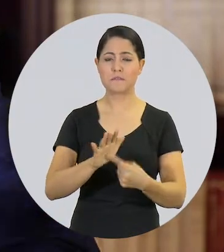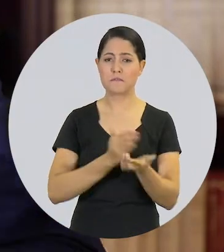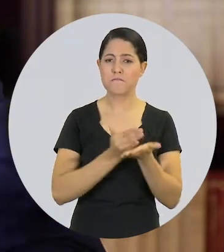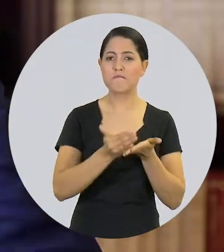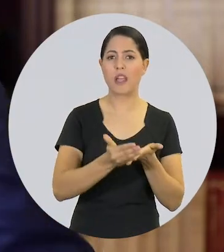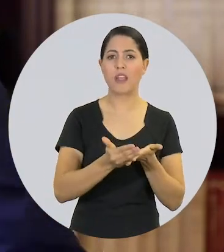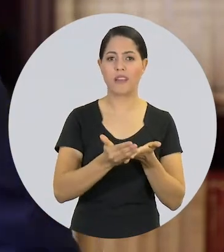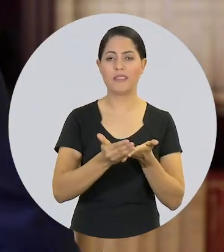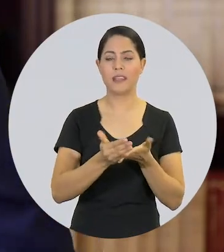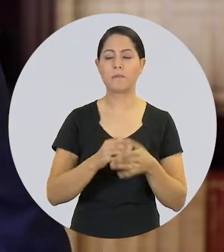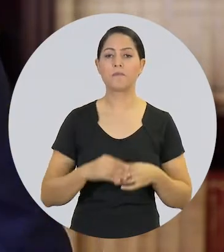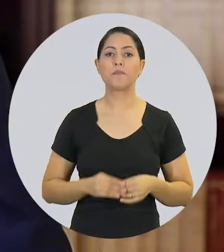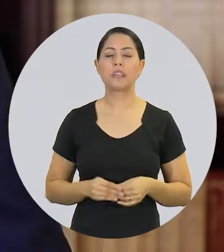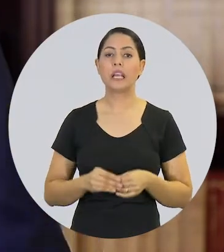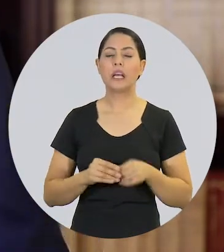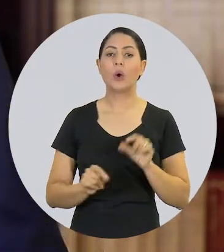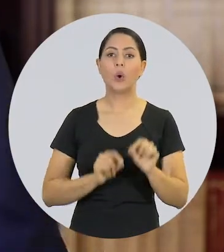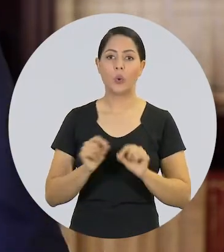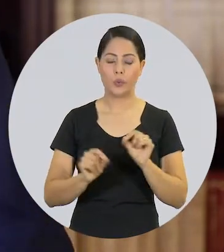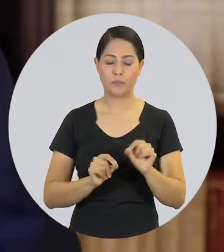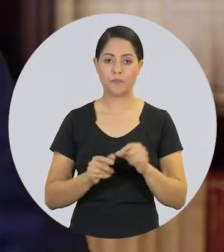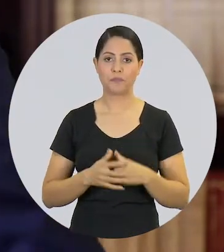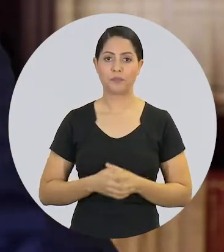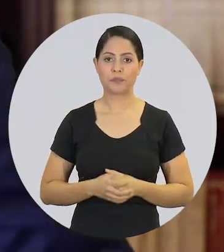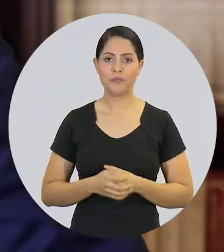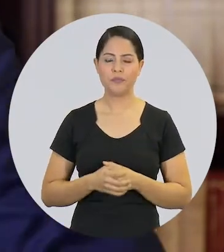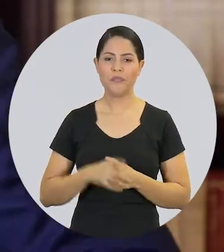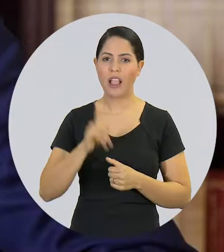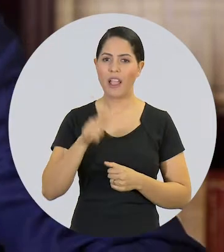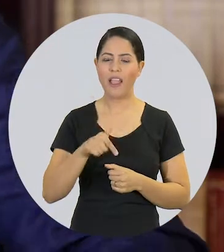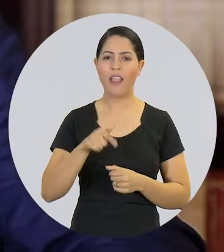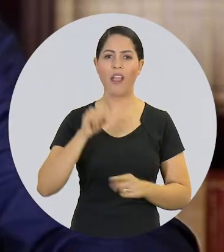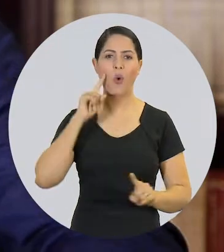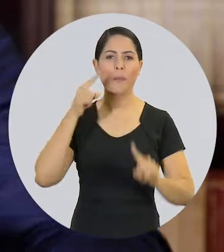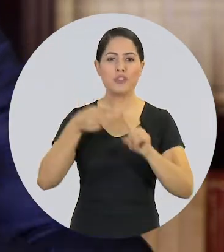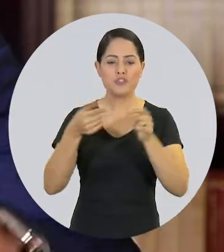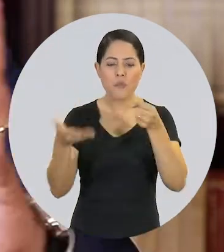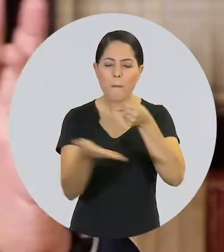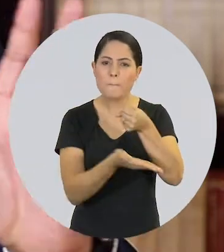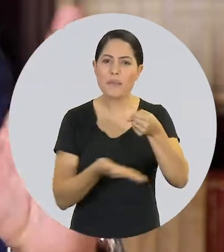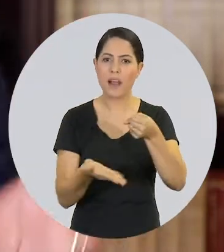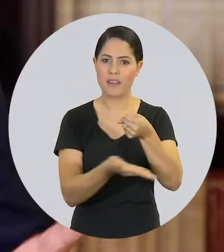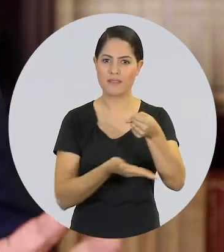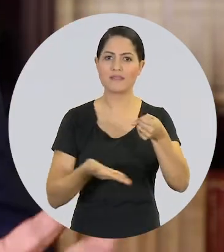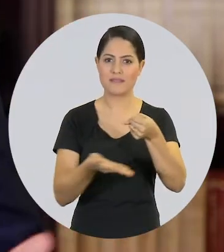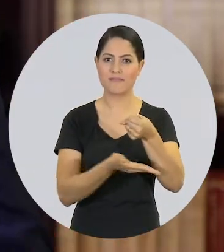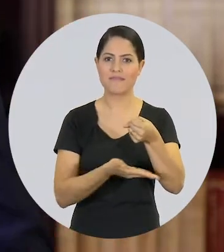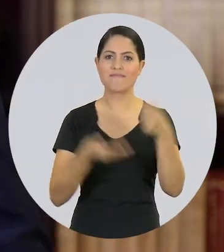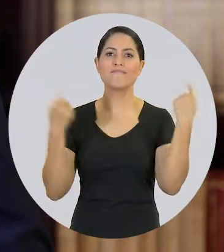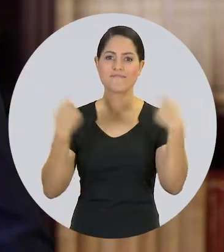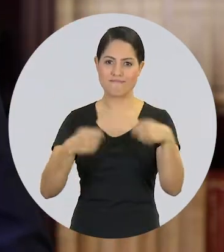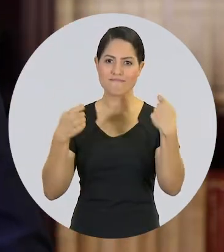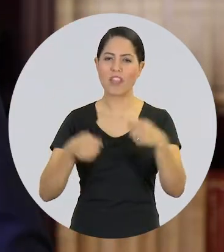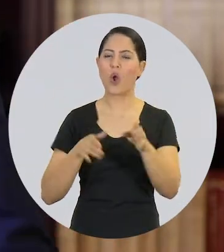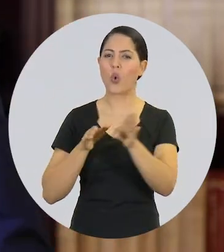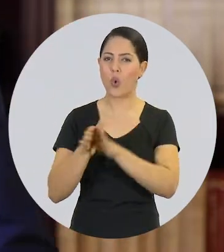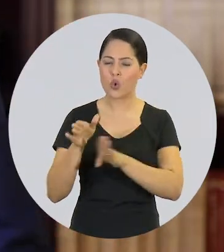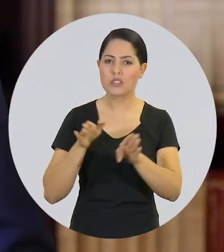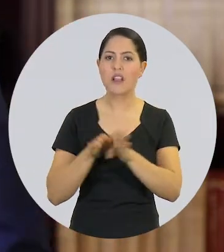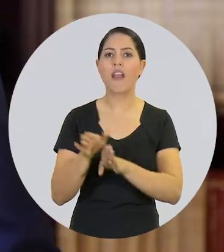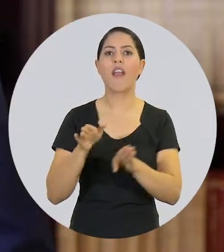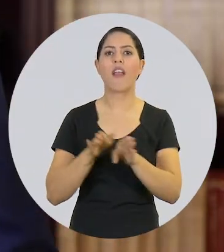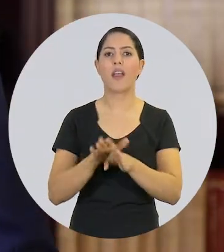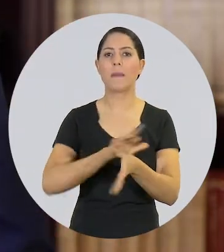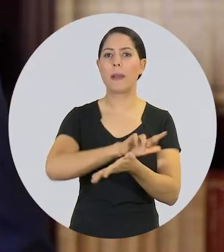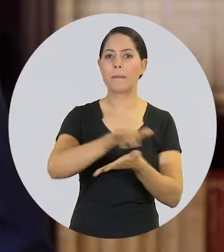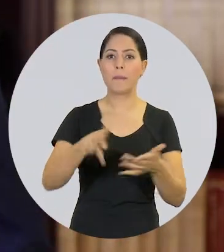nos dispositivos iniciais da Constituição da República, são aquele norte básico que deve